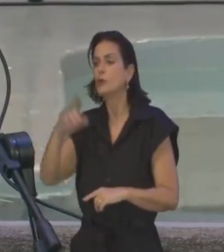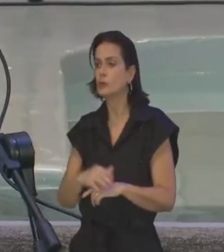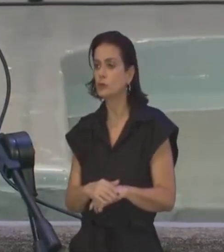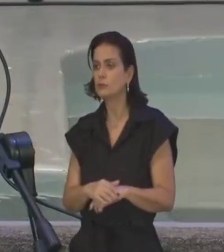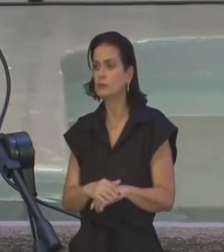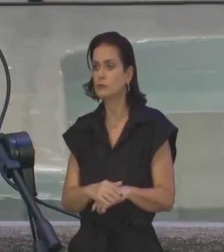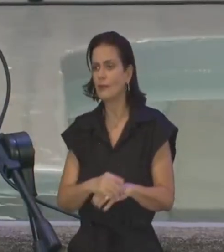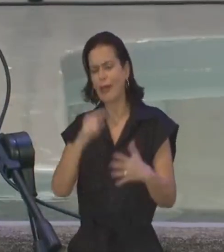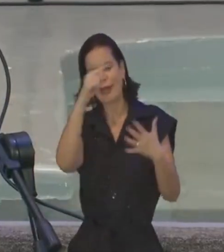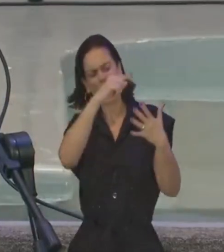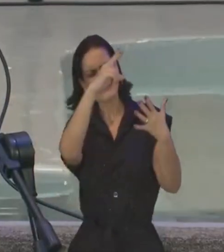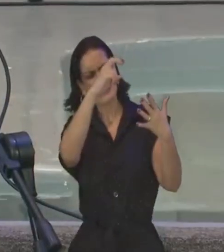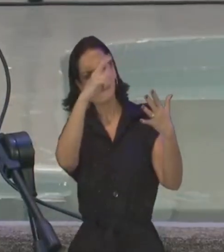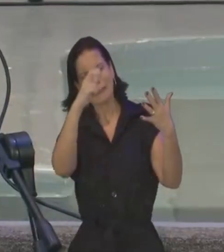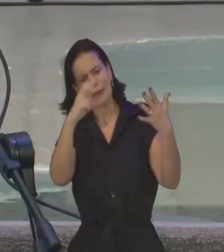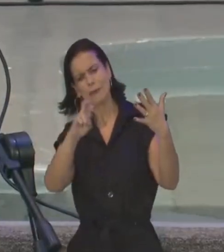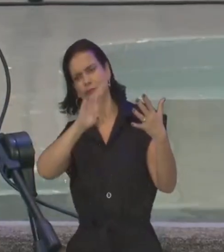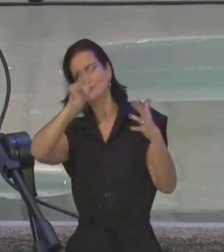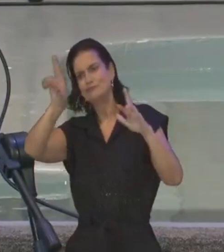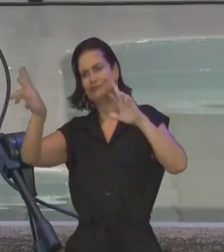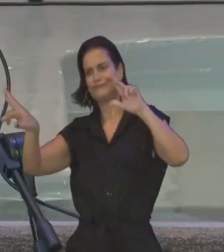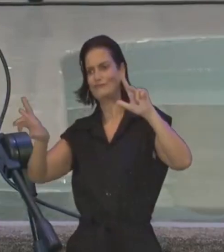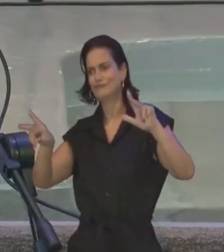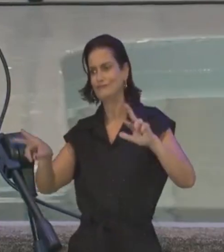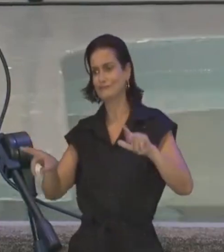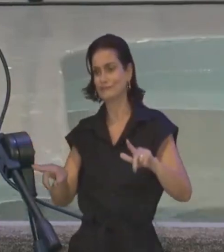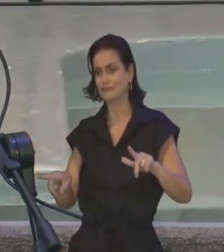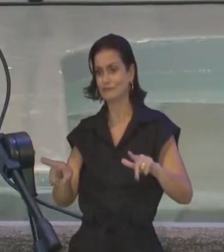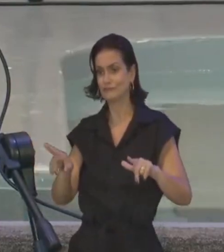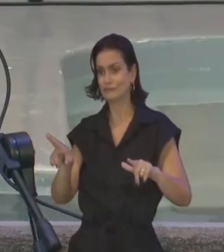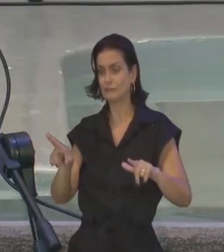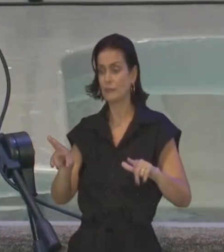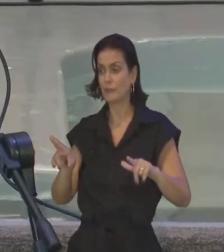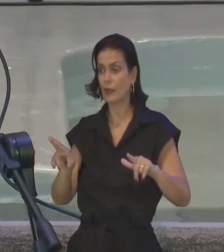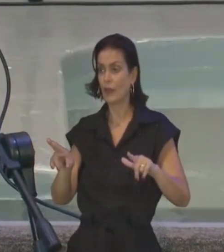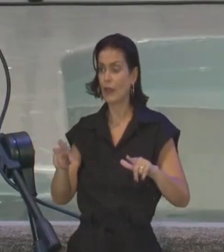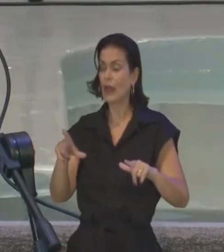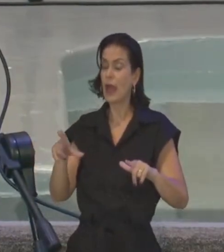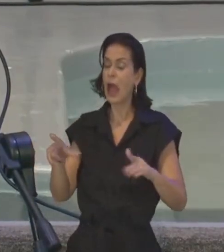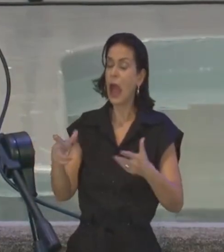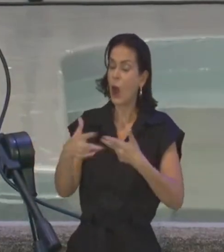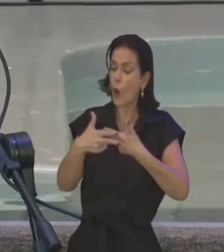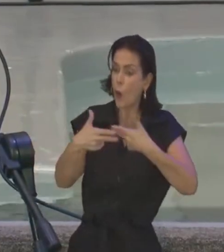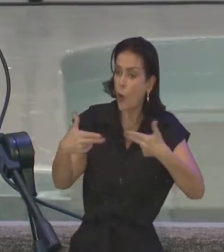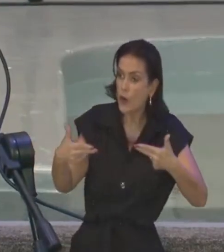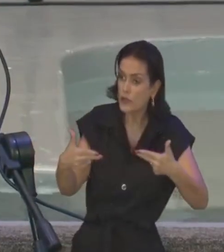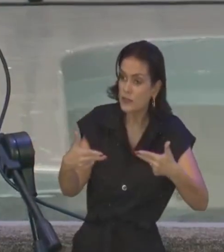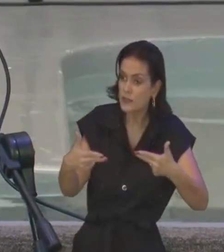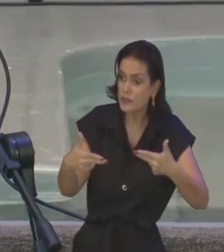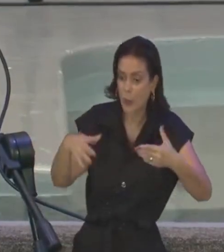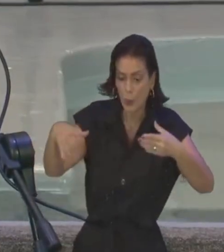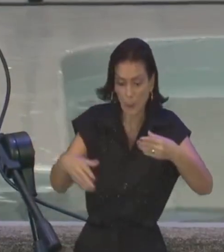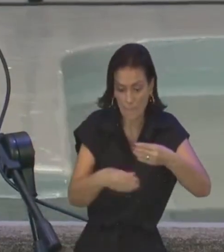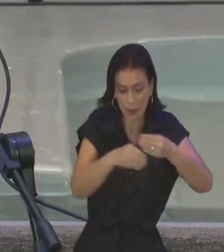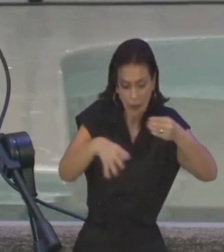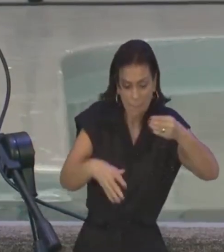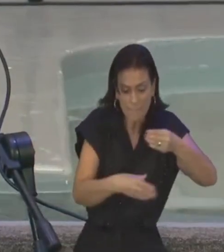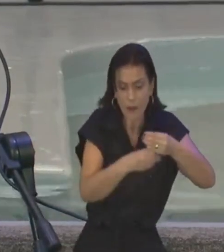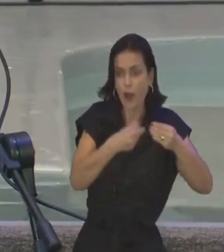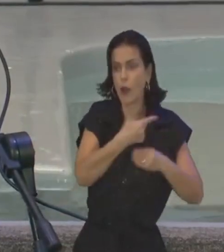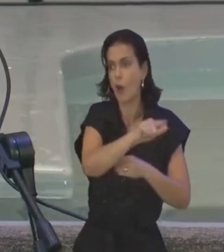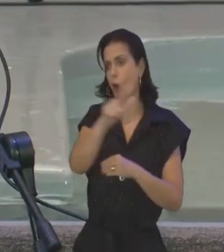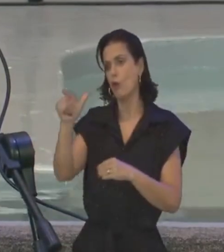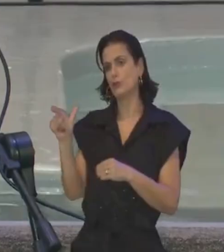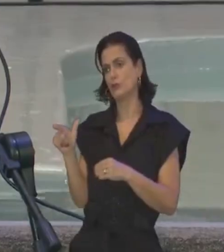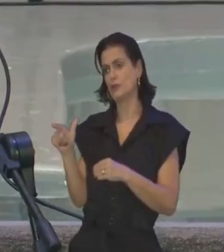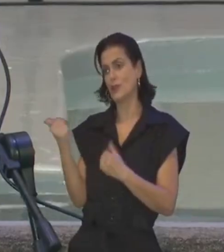sobre muitas coisas e tentamos suprir estas coisas com outras coisas.